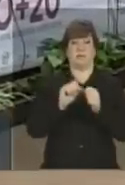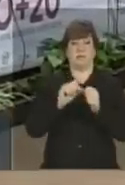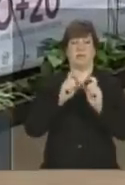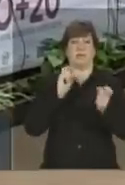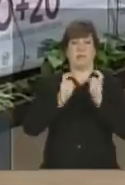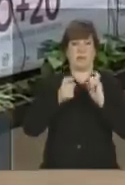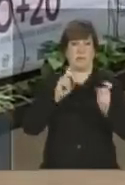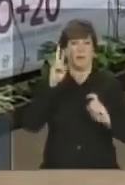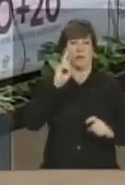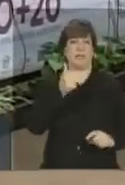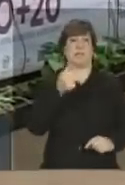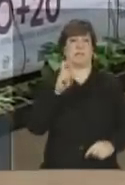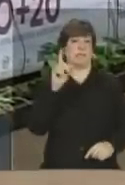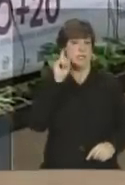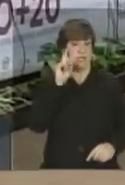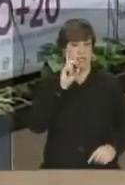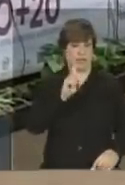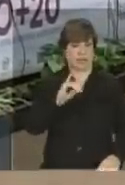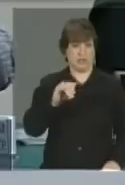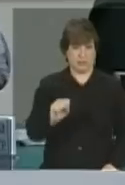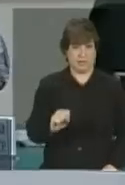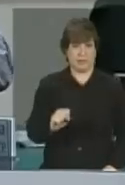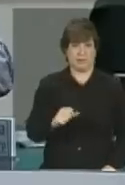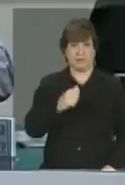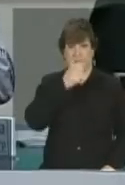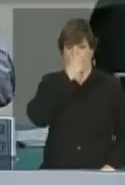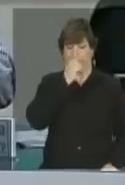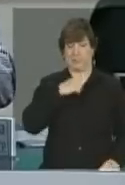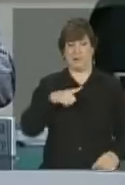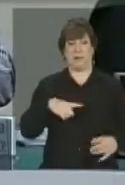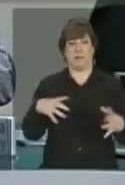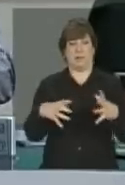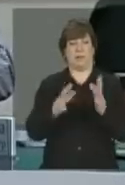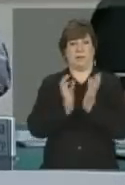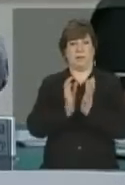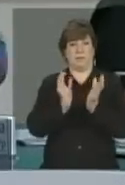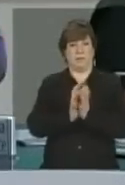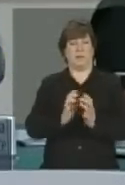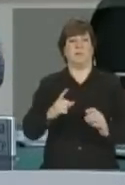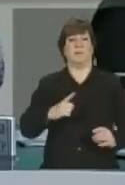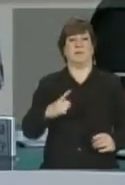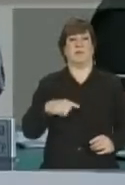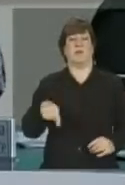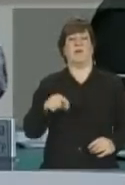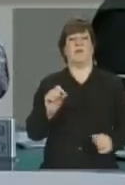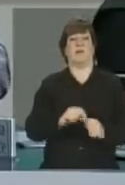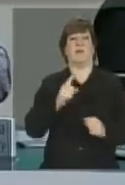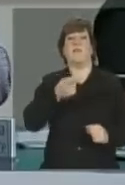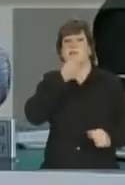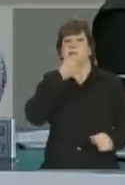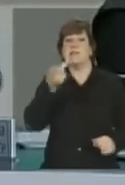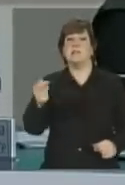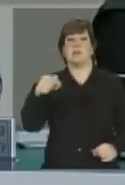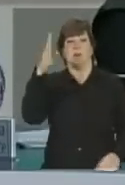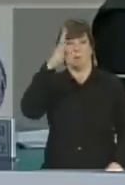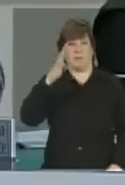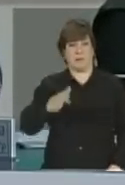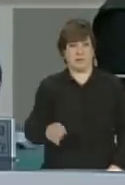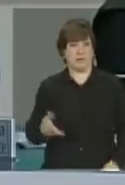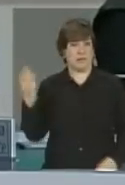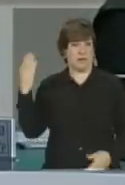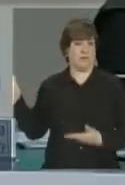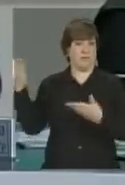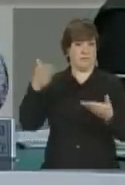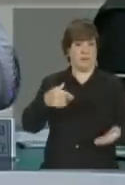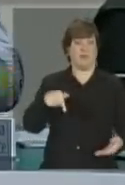15 dias, né? O alto comissário de meio ambiente da União Europeia, Janusz Potocnik, veio fazer uma visita ao Brasil, e vocês sabem que a